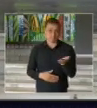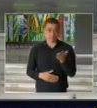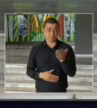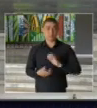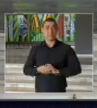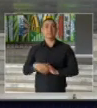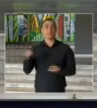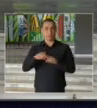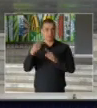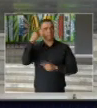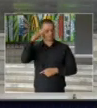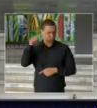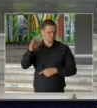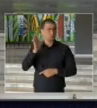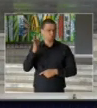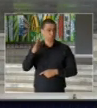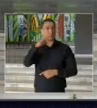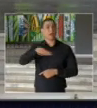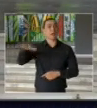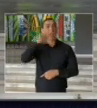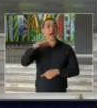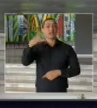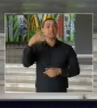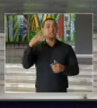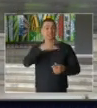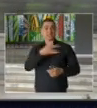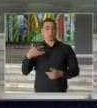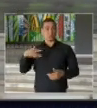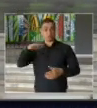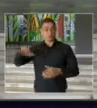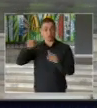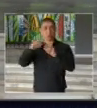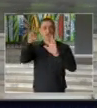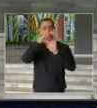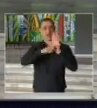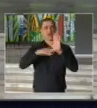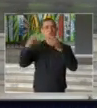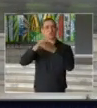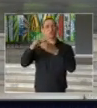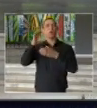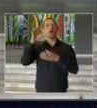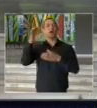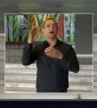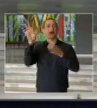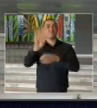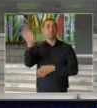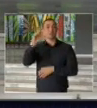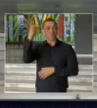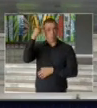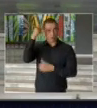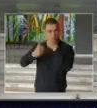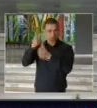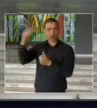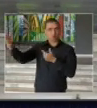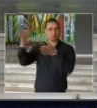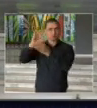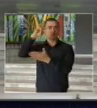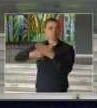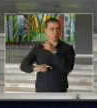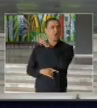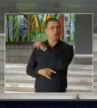Tá teatro aberto em São Paulo, cinema, casa de massagem, o que mais? E não pode falar de